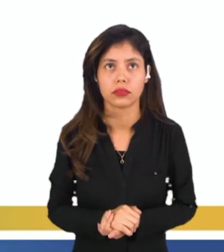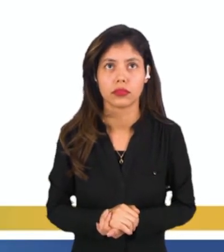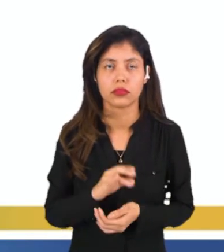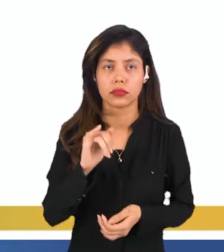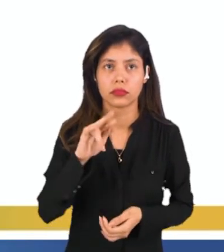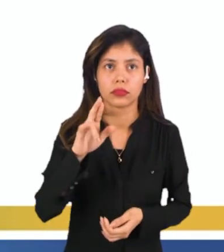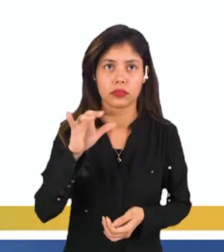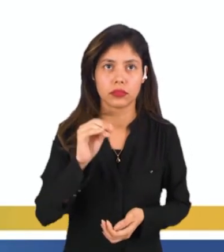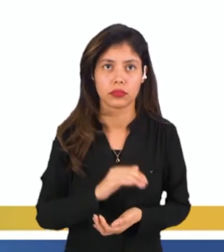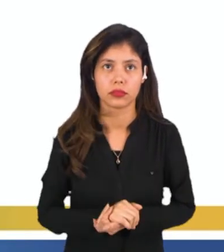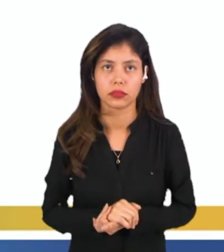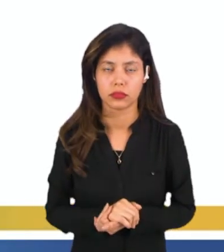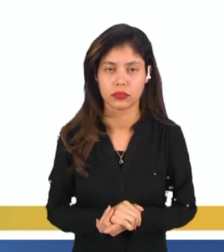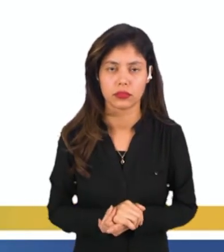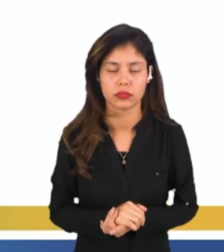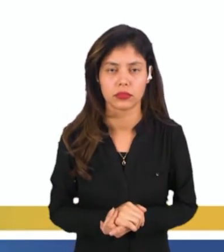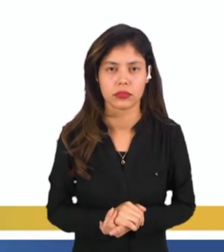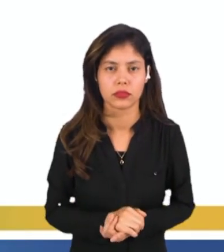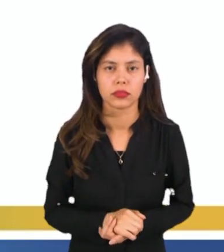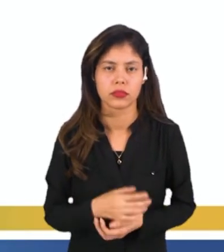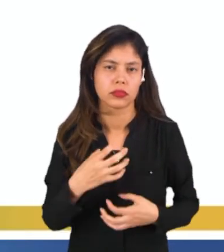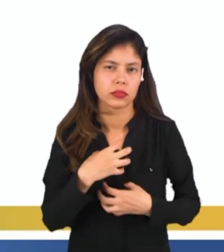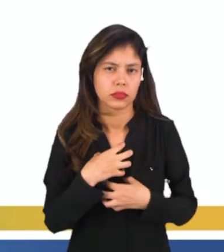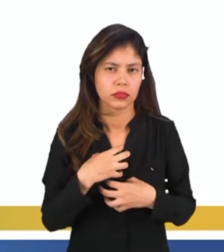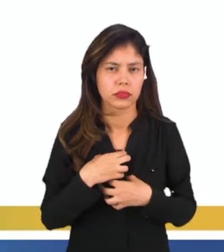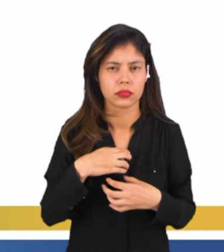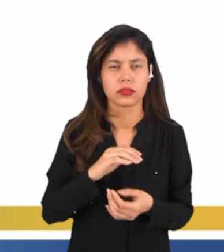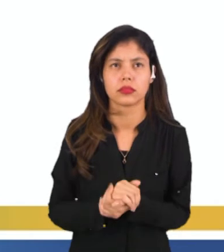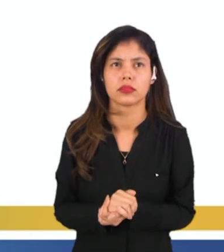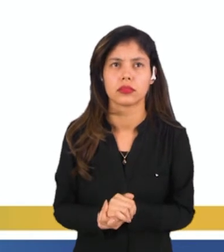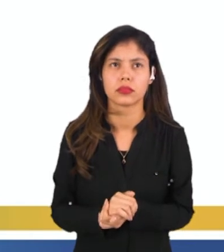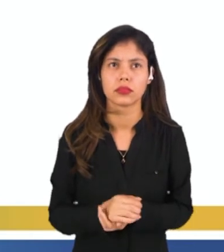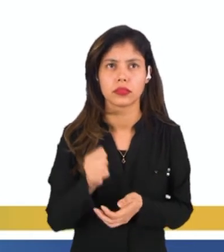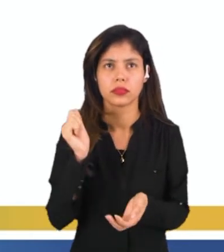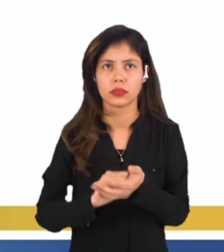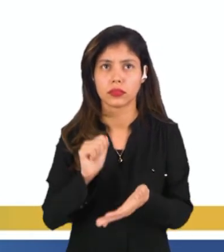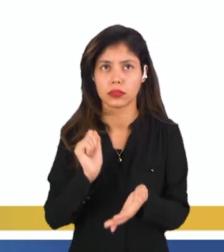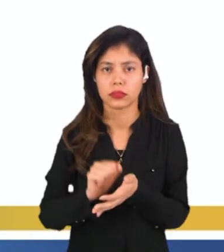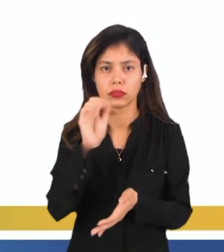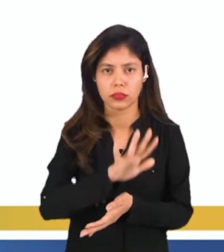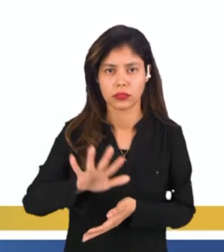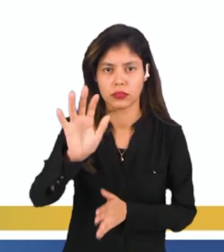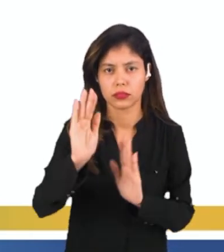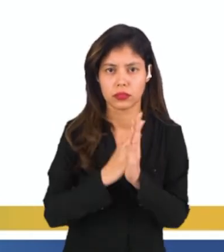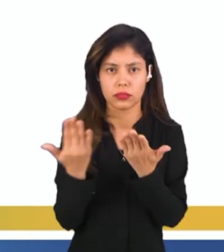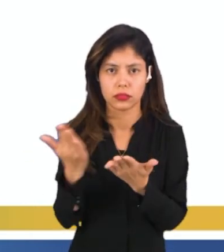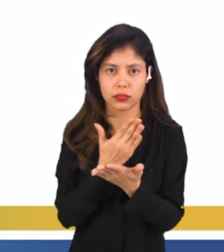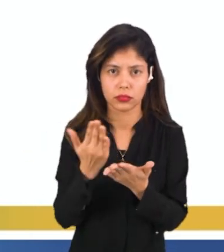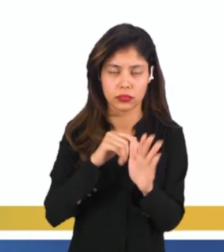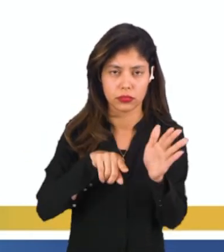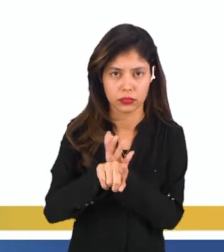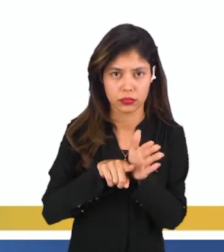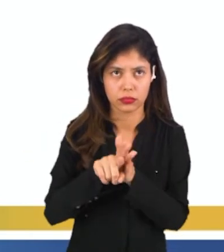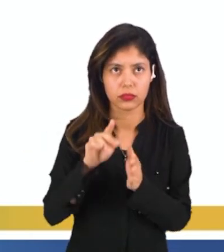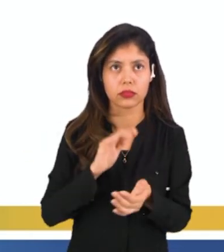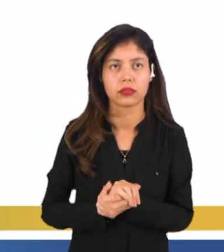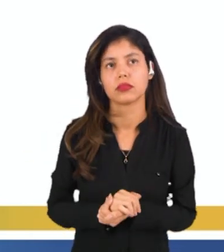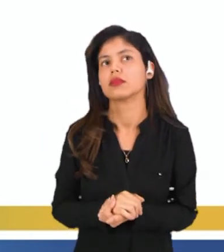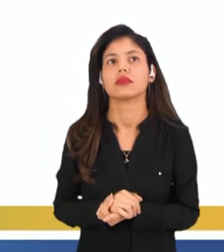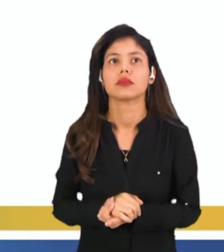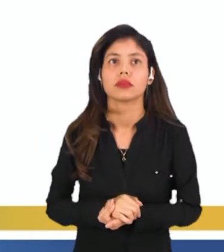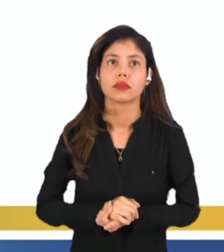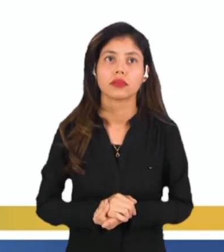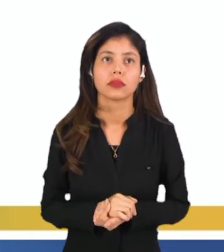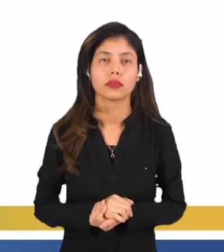Mixonídio, Revolução Chilena, Editorial Nacional, Libro de las Preguntas, Jardim de